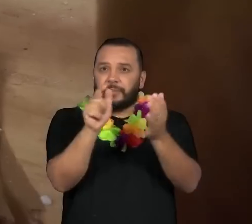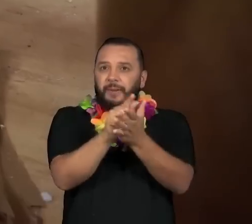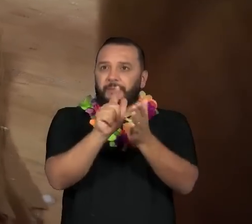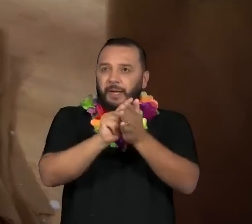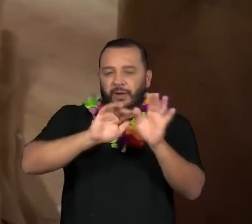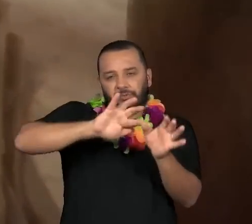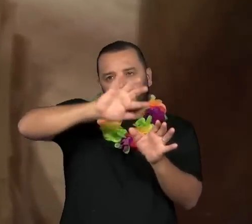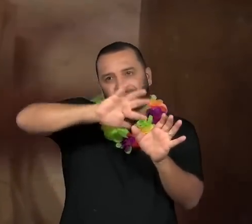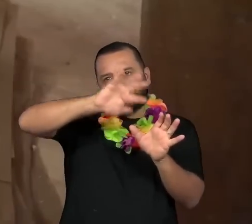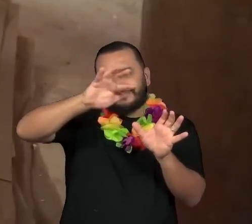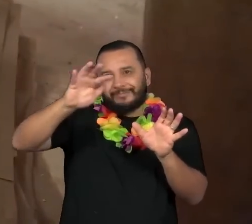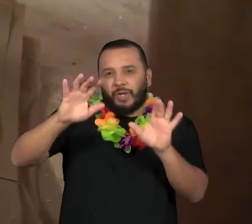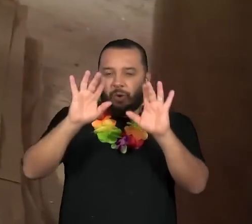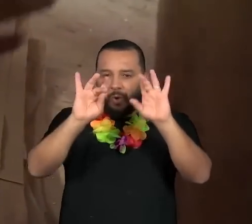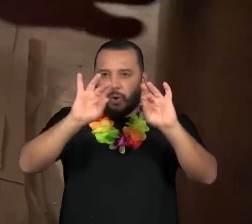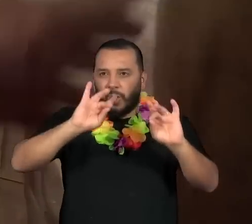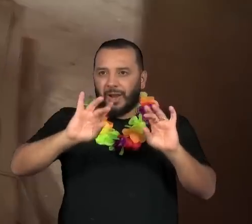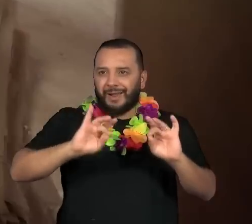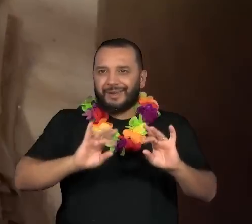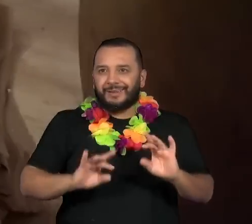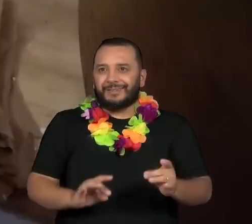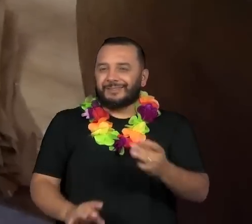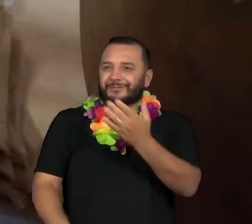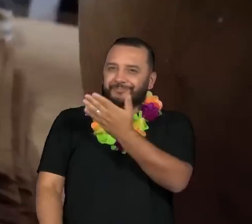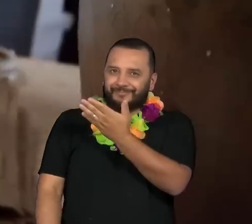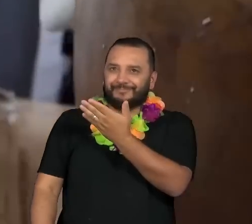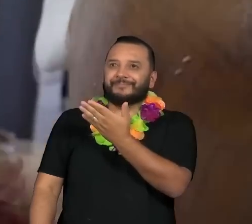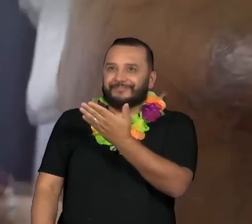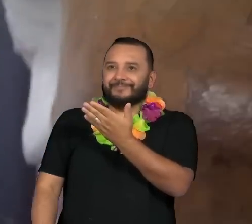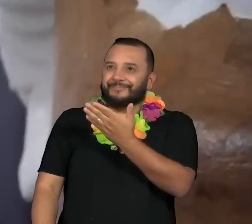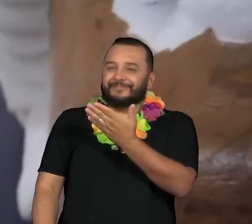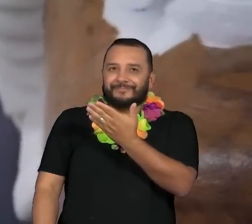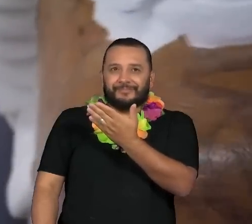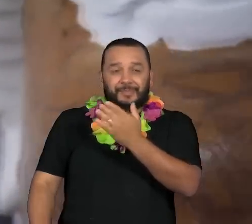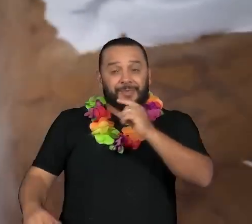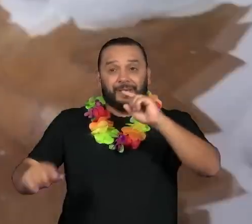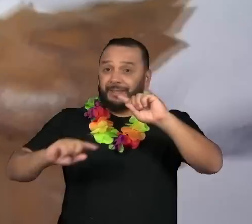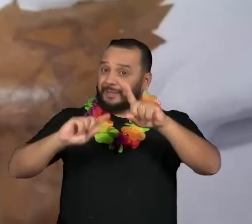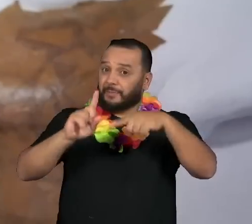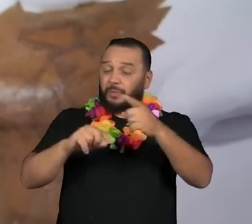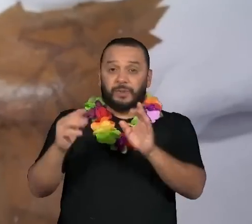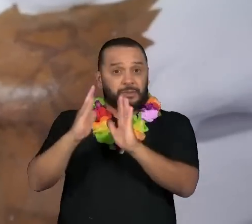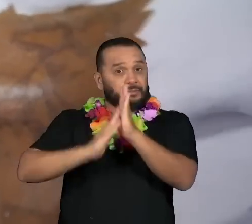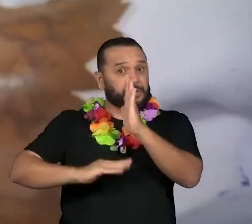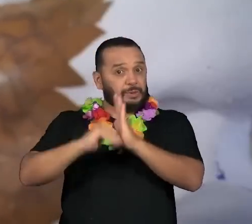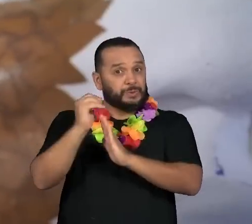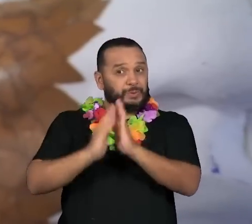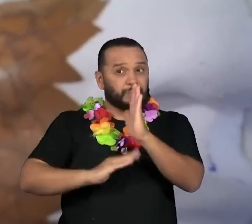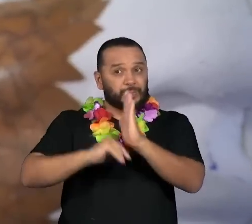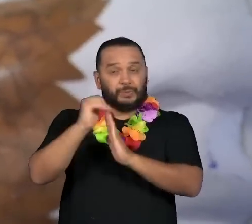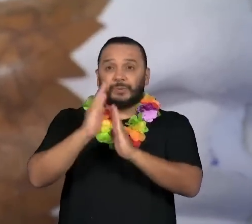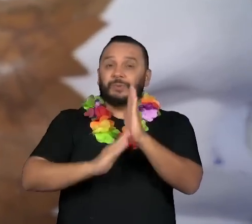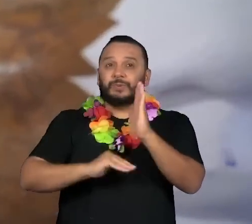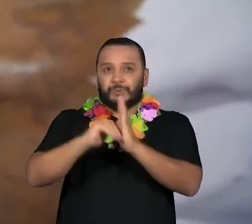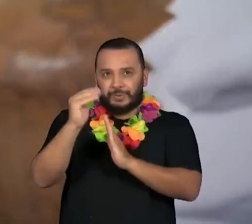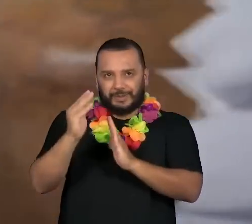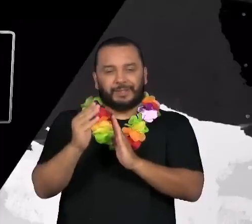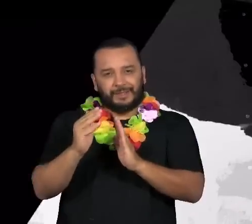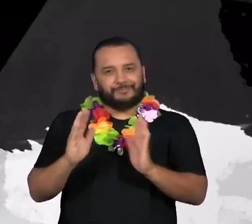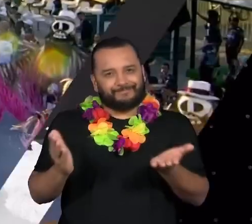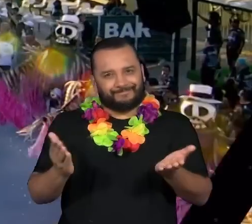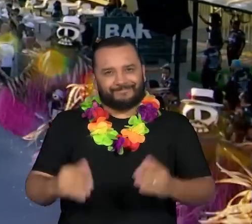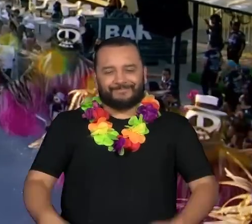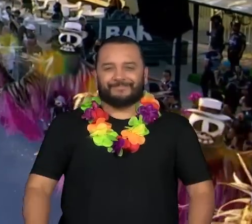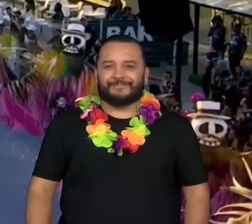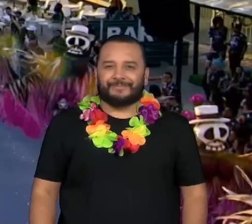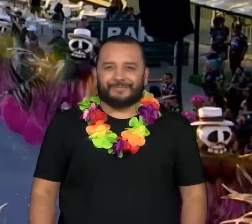vou colando no isopor para poder passar para a pintura fazer o trabalho deles, né?